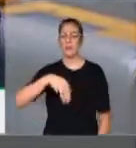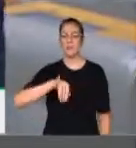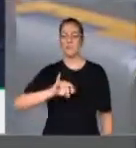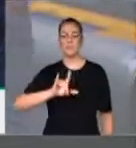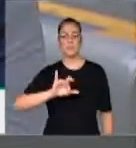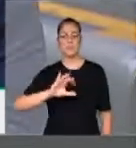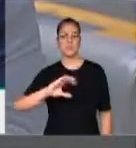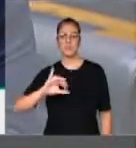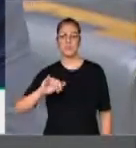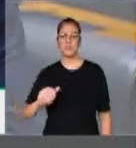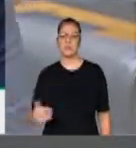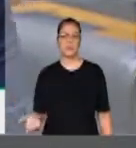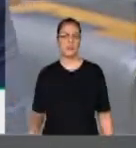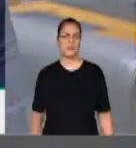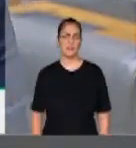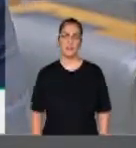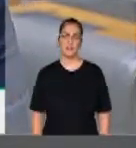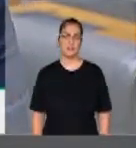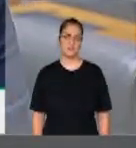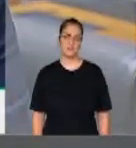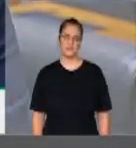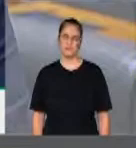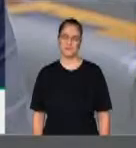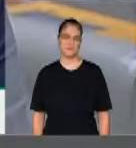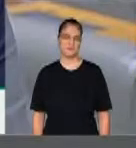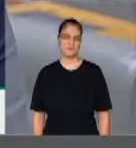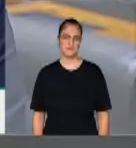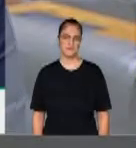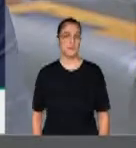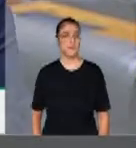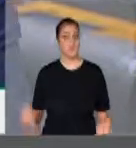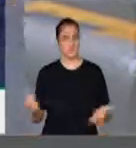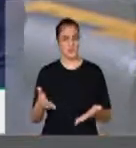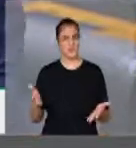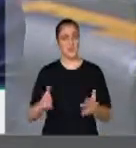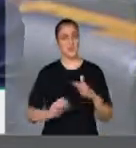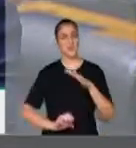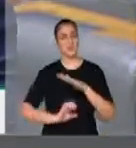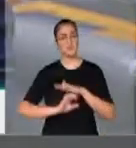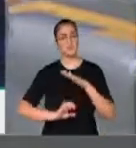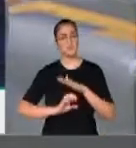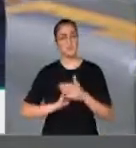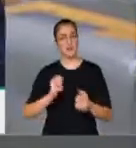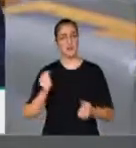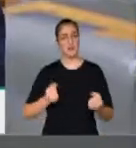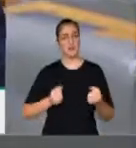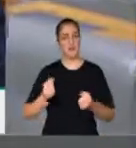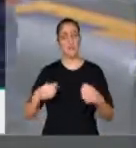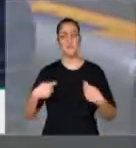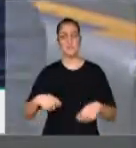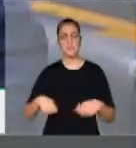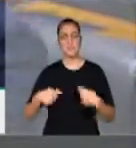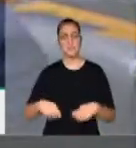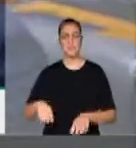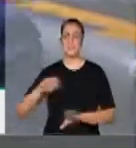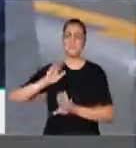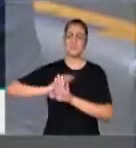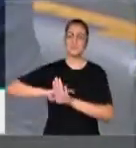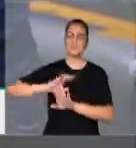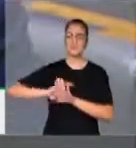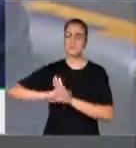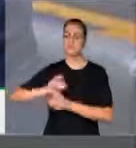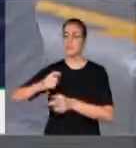seguradoras, precisam fazer um acordo extraoficial com milicianos e com traficantes,